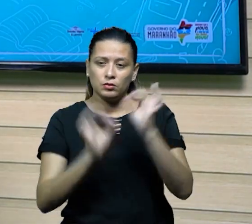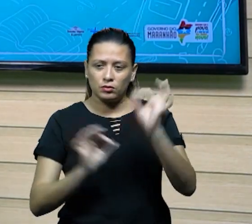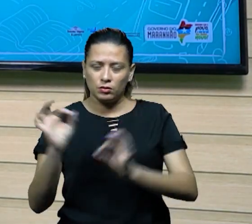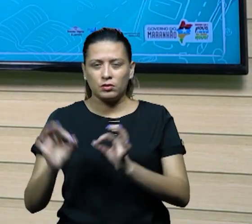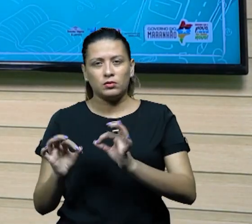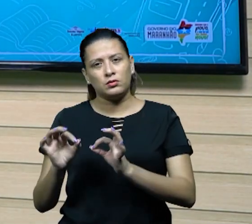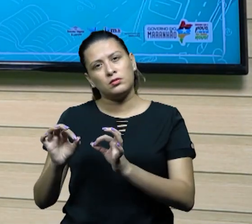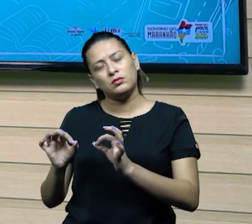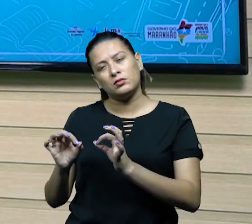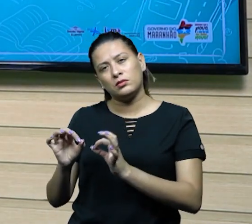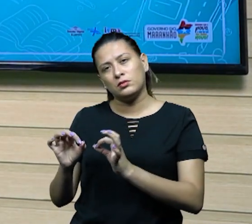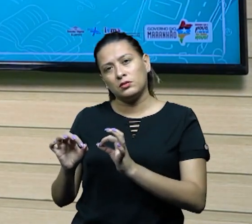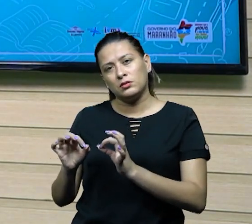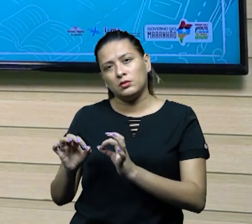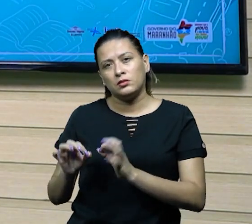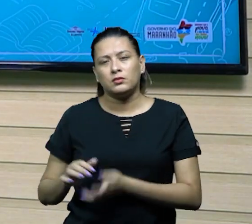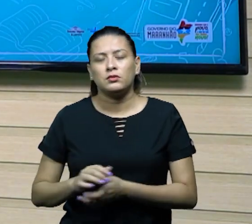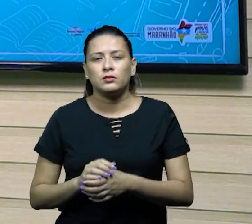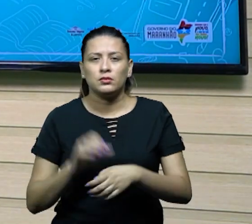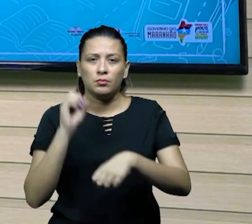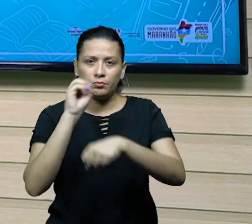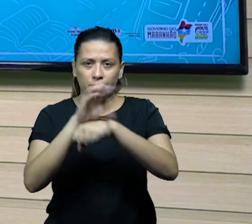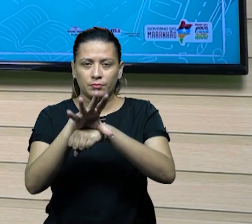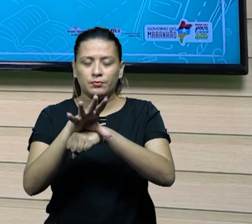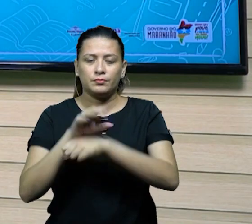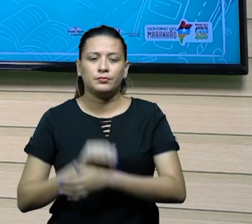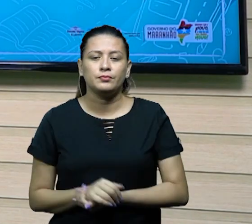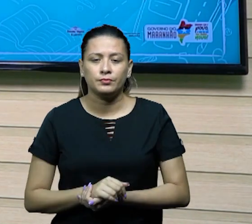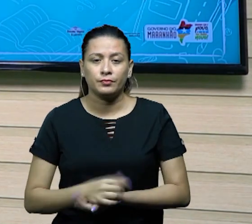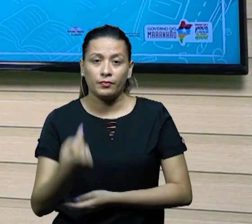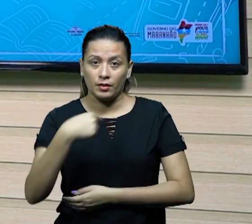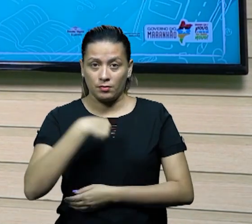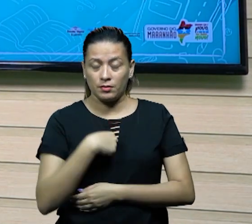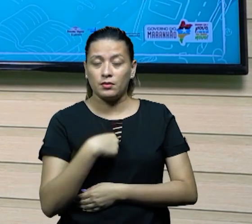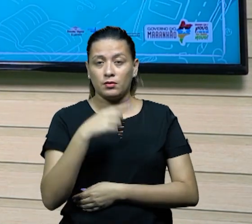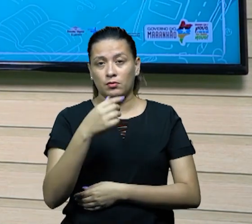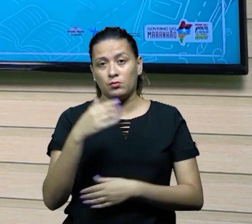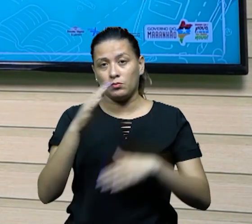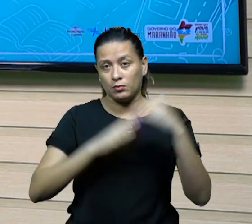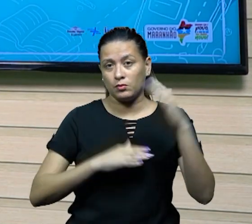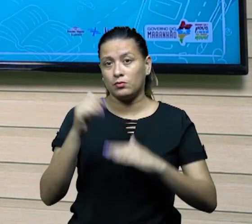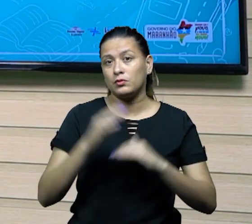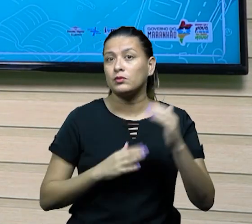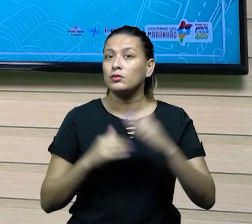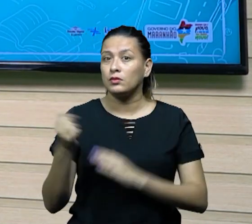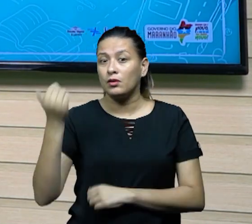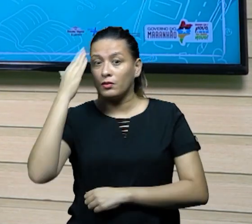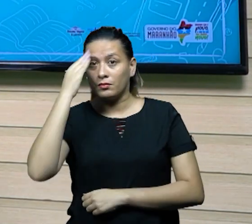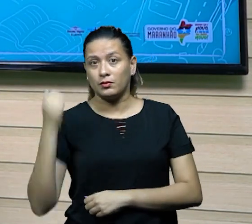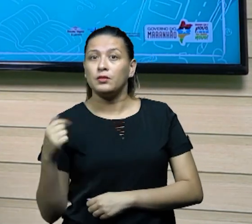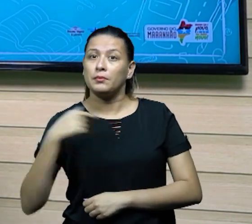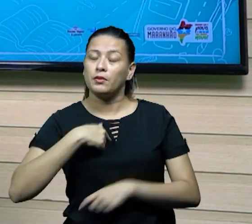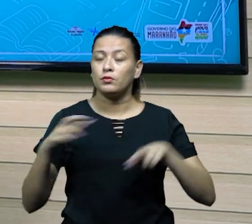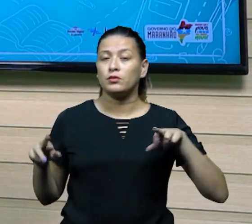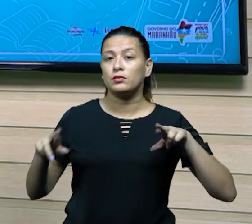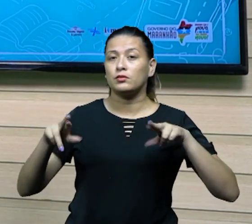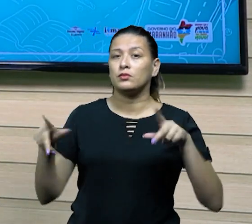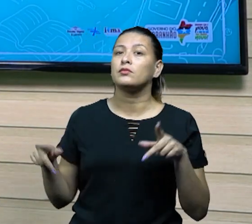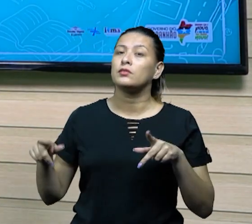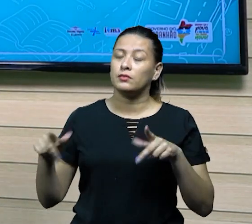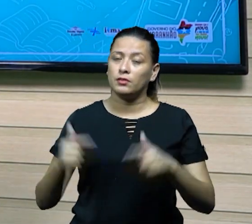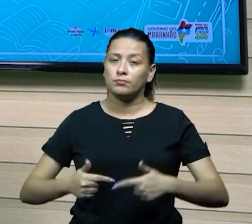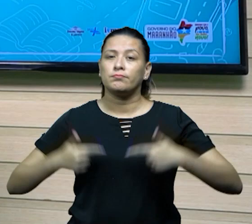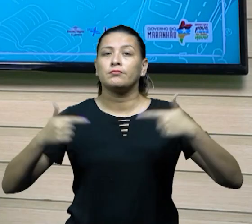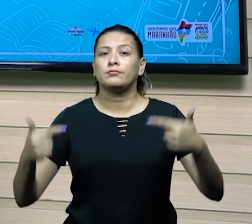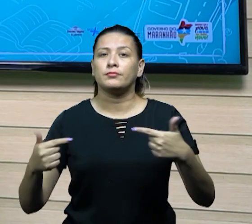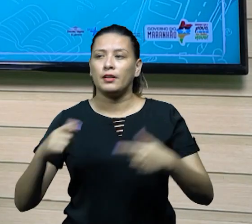seja, a tecnologia ela vai continuar existindo, a máquina vai continuar existindo, mas enquanto profissional, pessoa que vou dominar isso, eu que vou fazer a diferença.